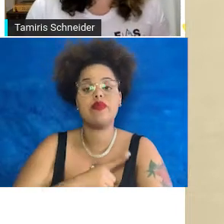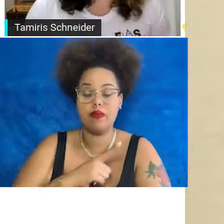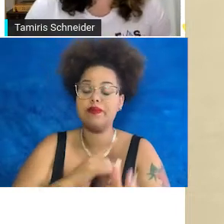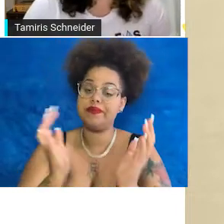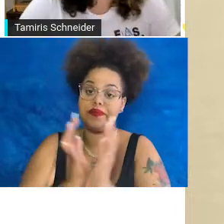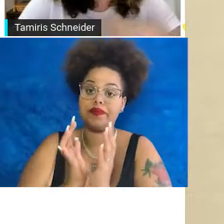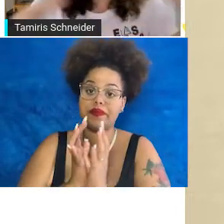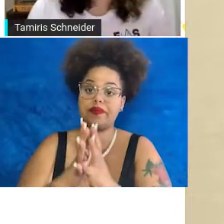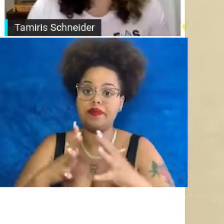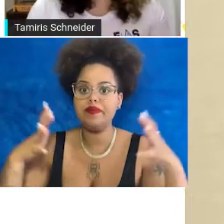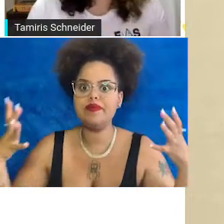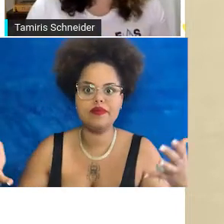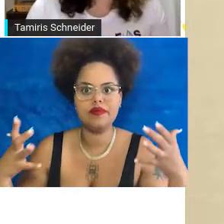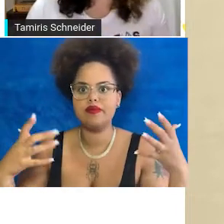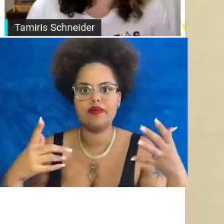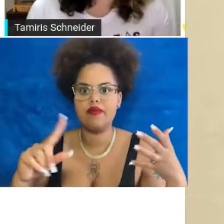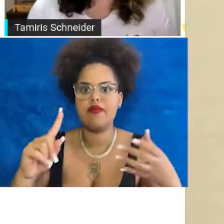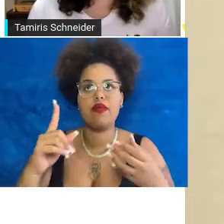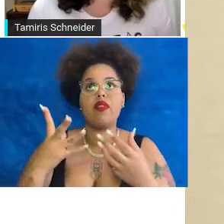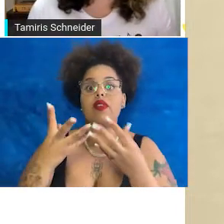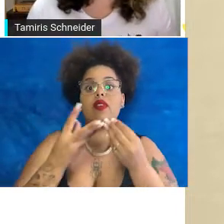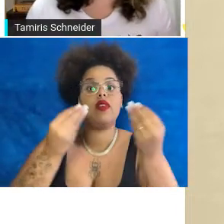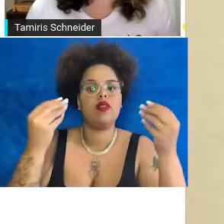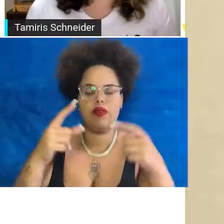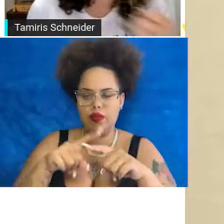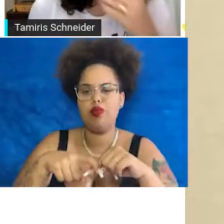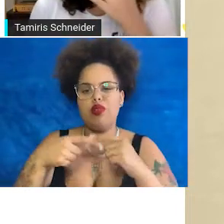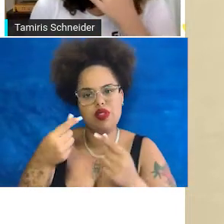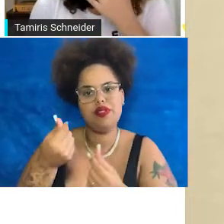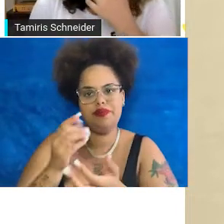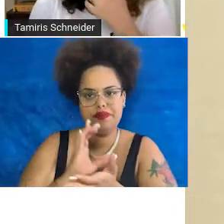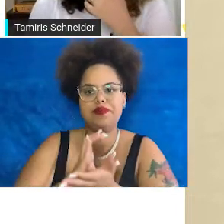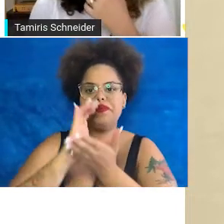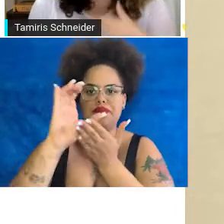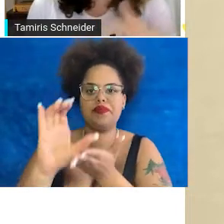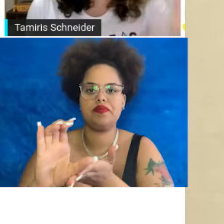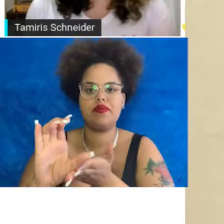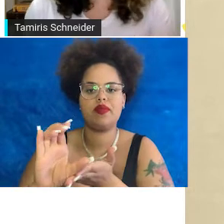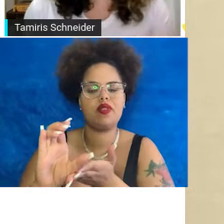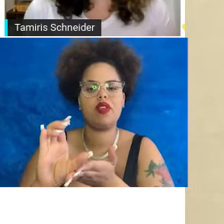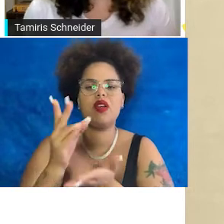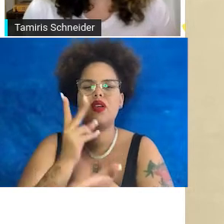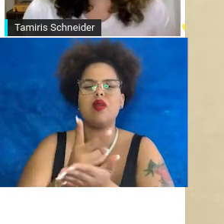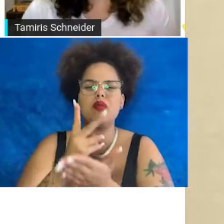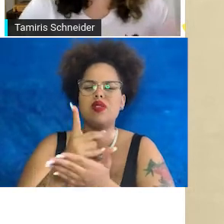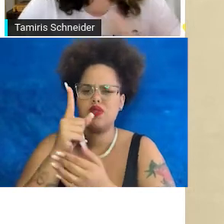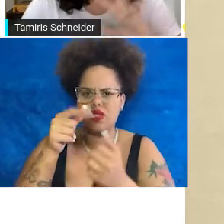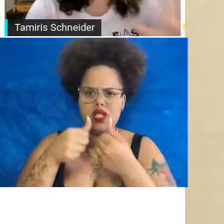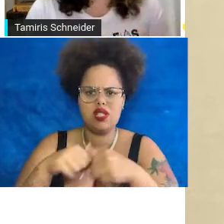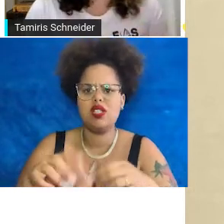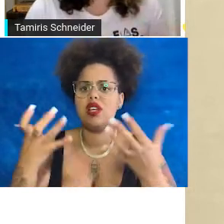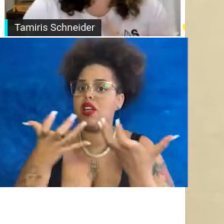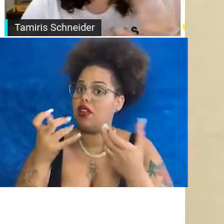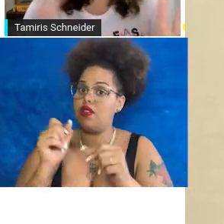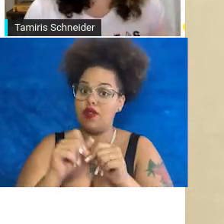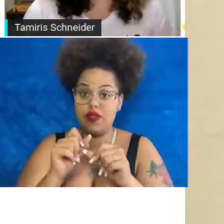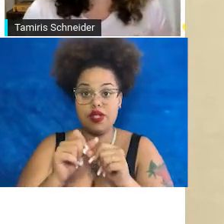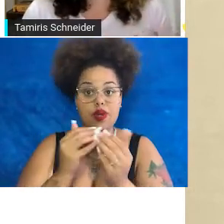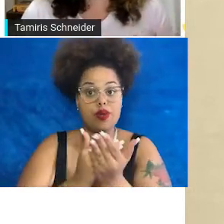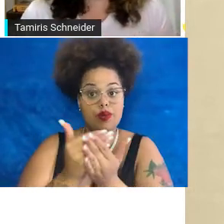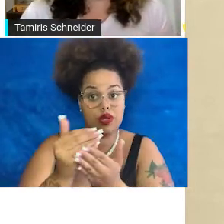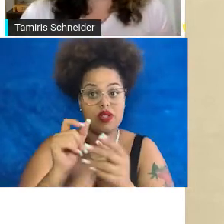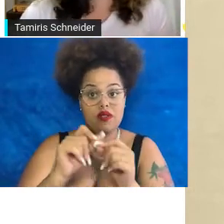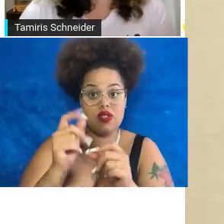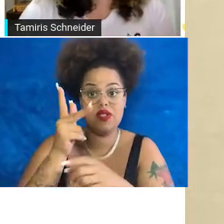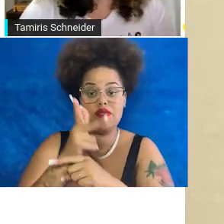equipes, mas também não megalomaníacas por causa de orçamento, né? Então, mesmo que você esteja aí querendo começar a